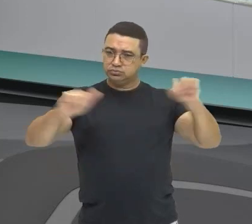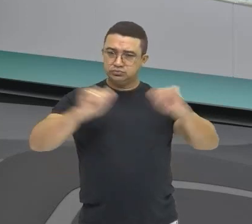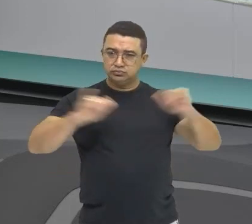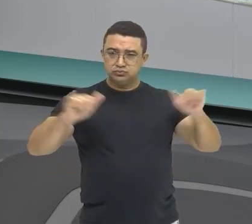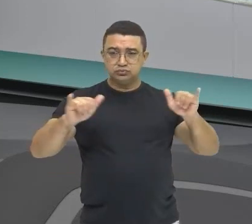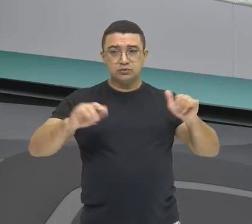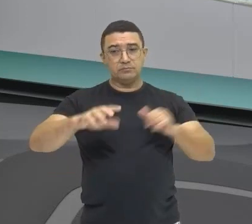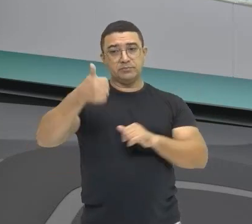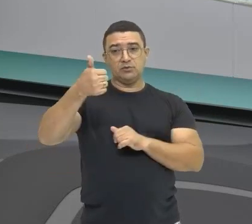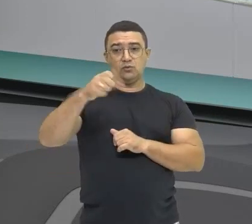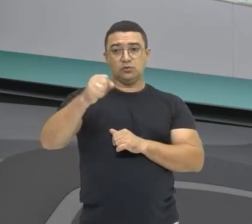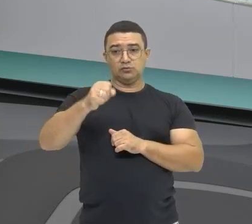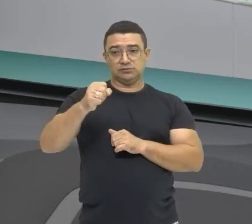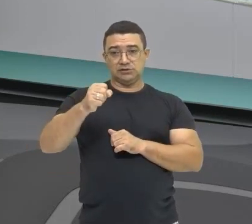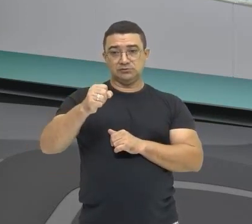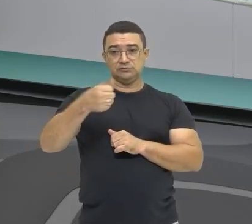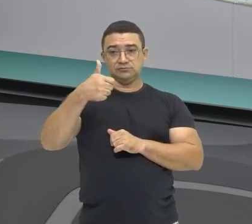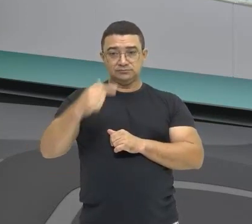em